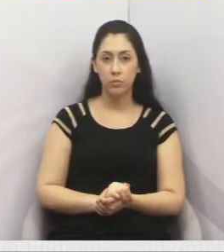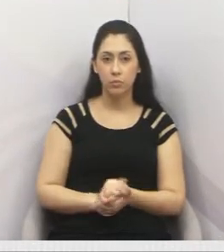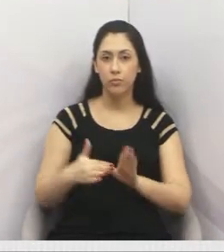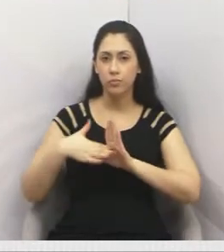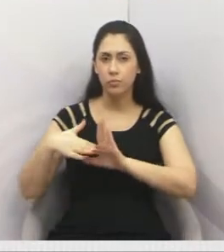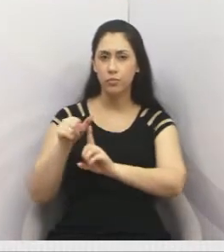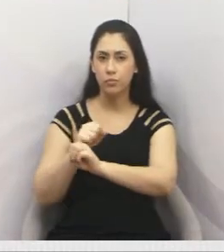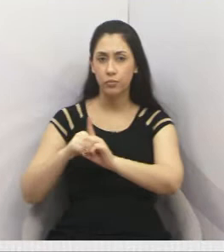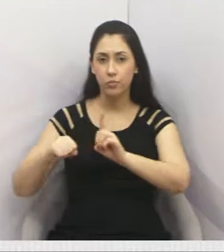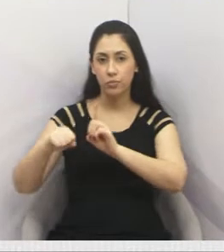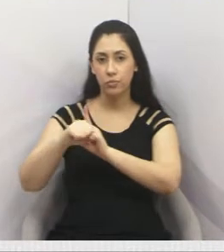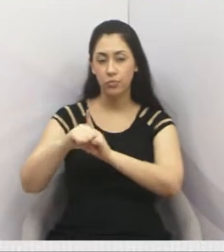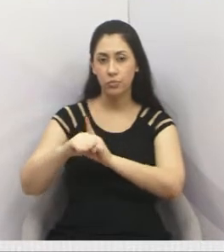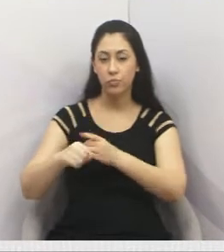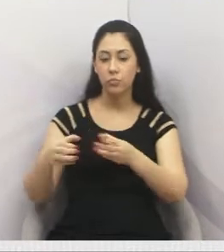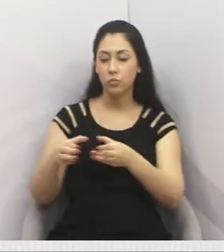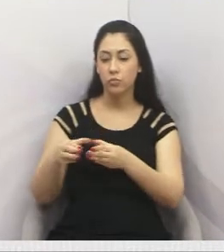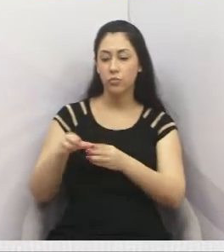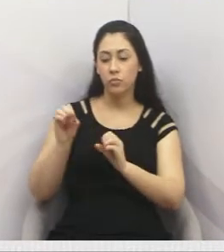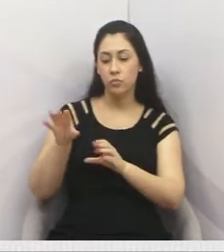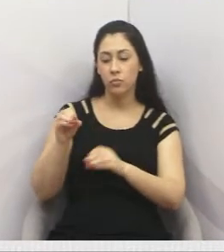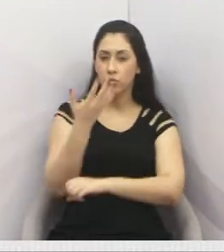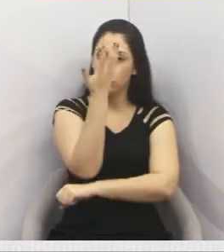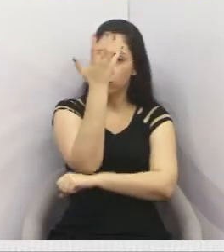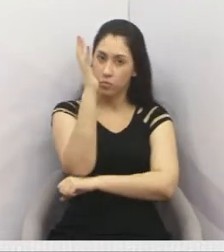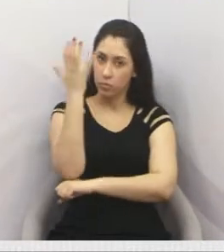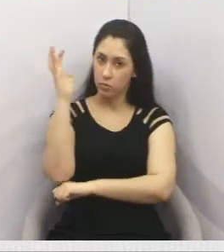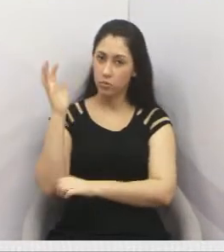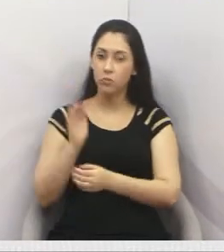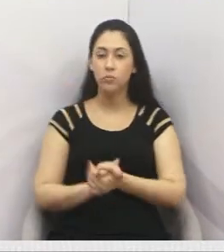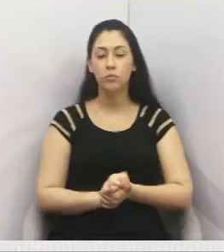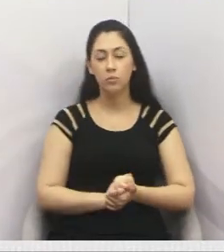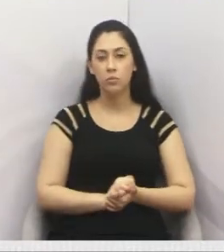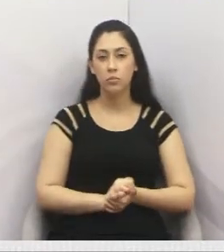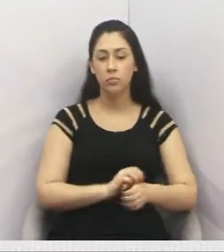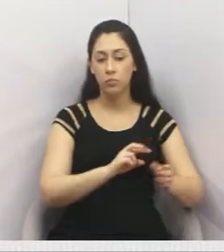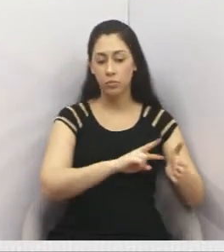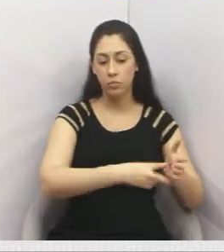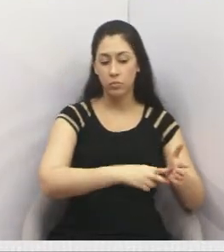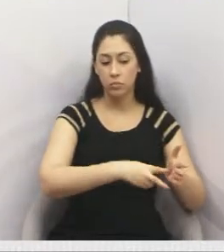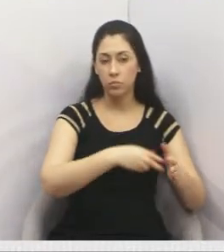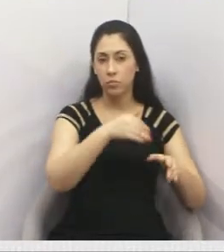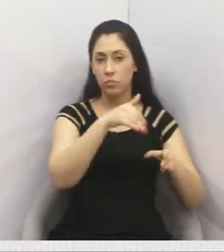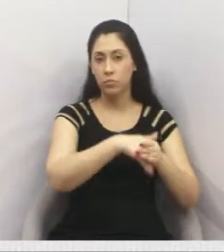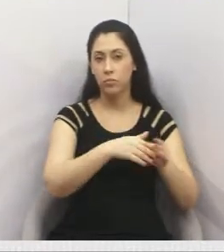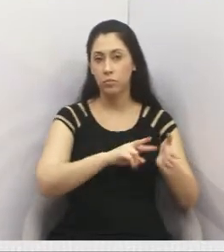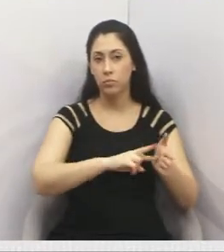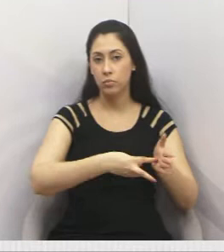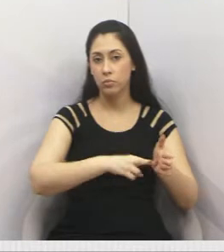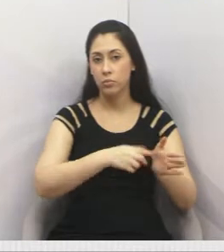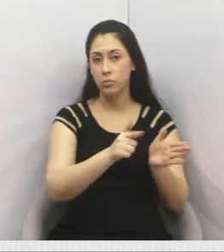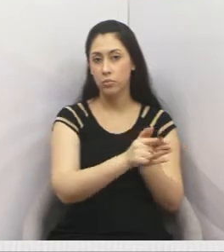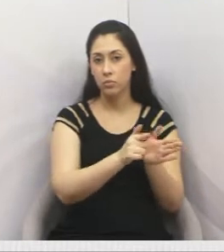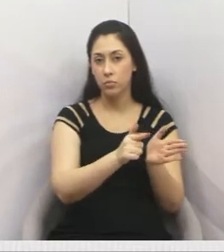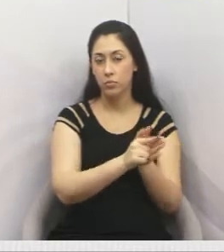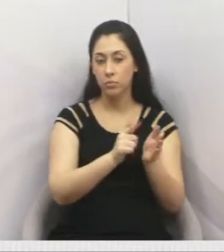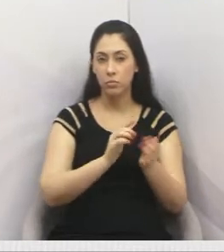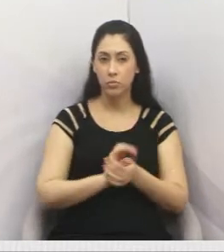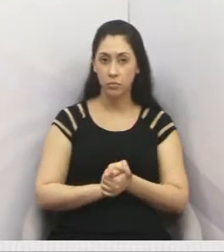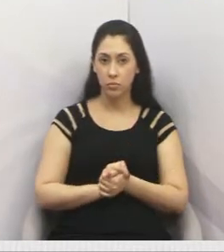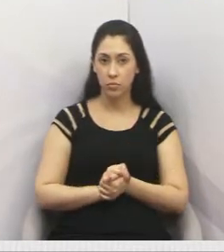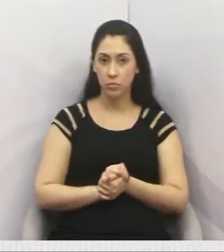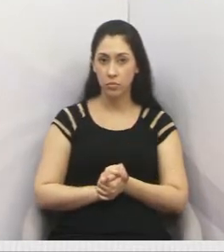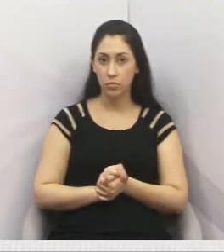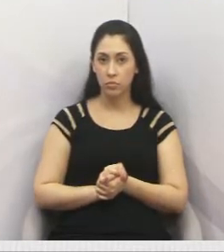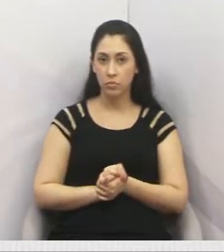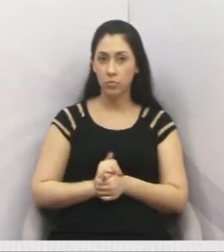Movimentos populares, núcleo de alfabetização ecológica, entidades de classe sindical, sindicatos dos papeleiros, empresas